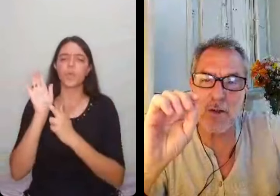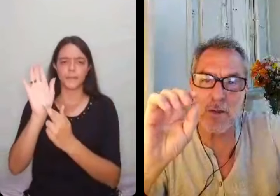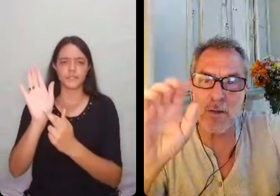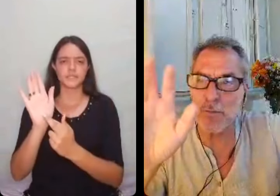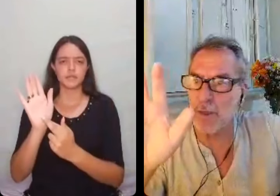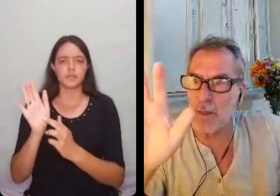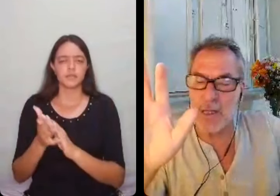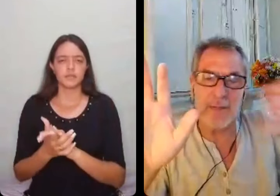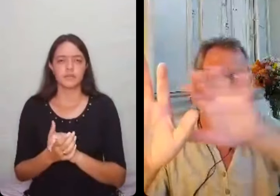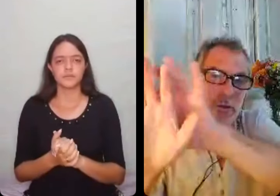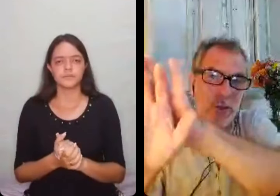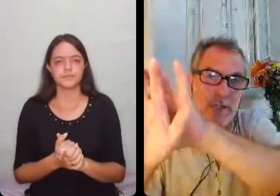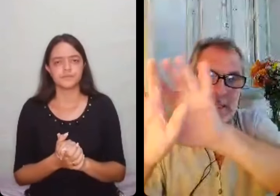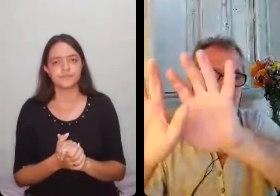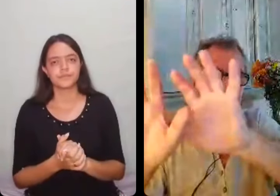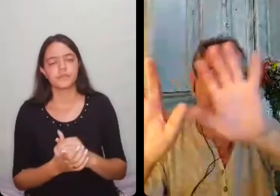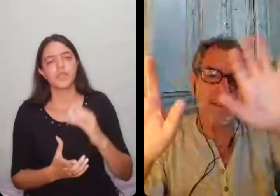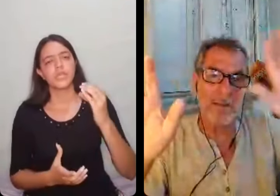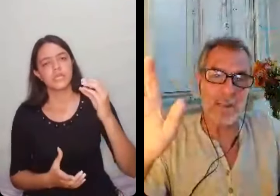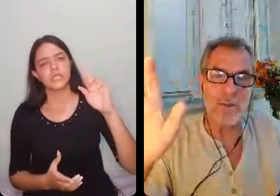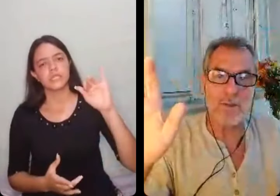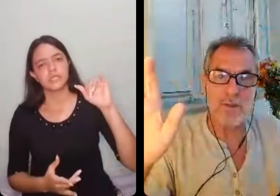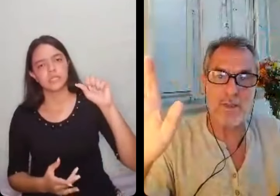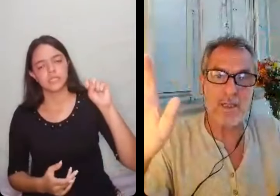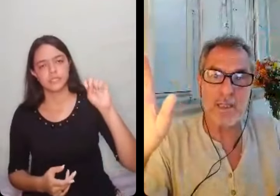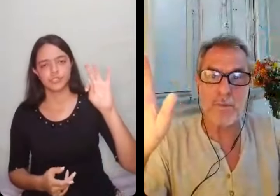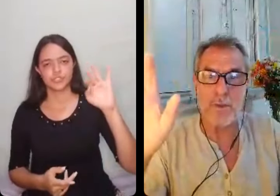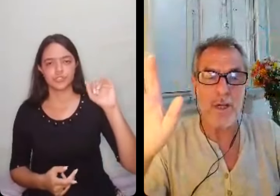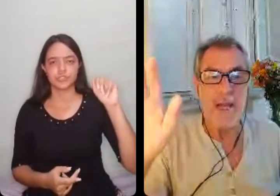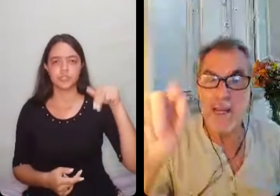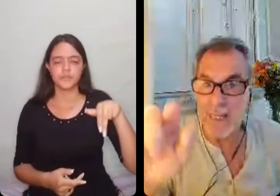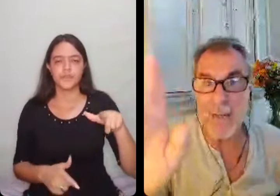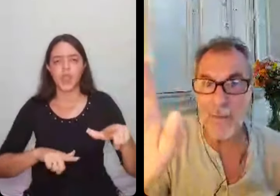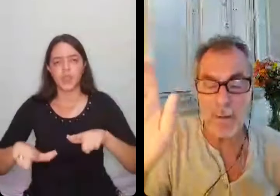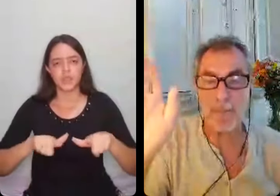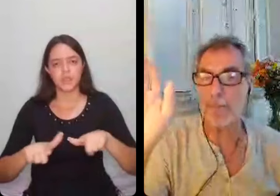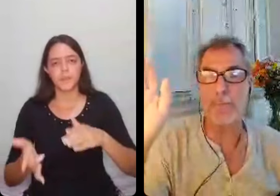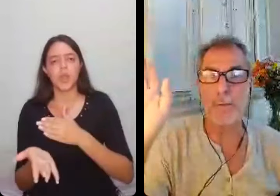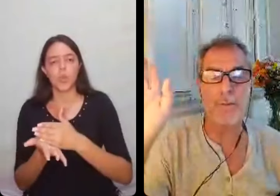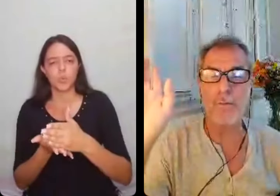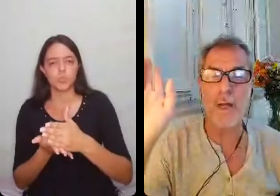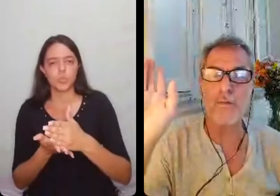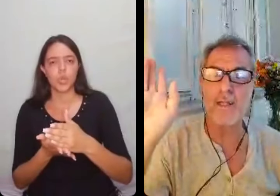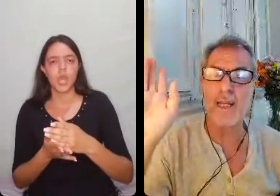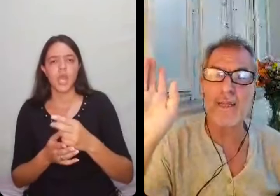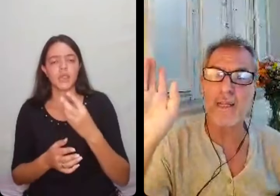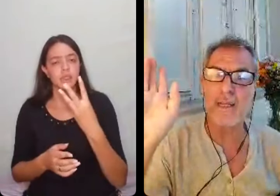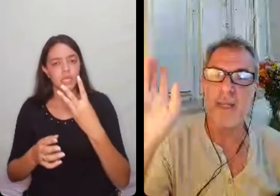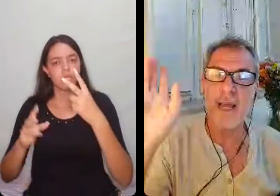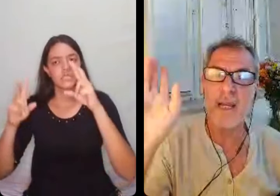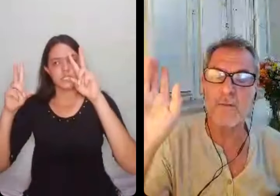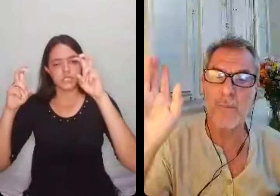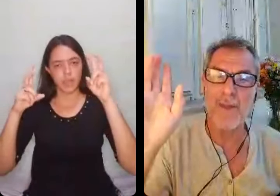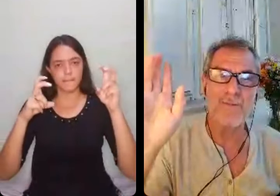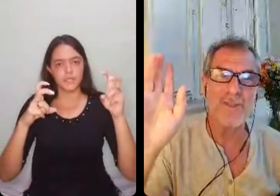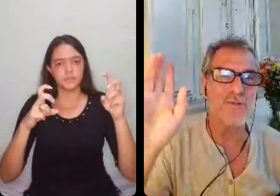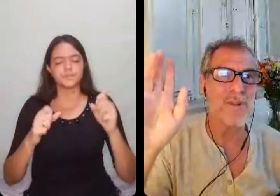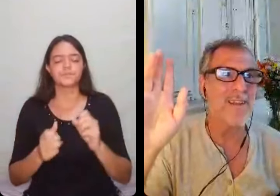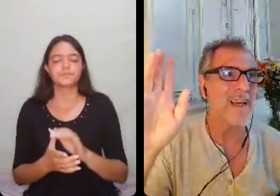Christian começou a trabalhar sobre os três temas que nós tínhamos. Em realidade, foi uma ideia dele,